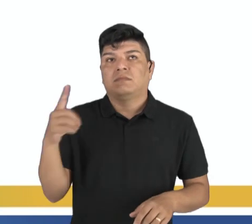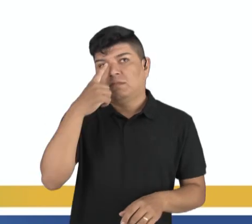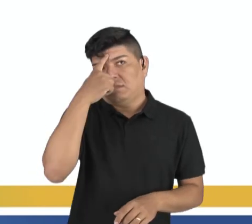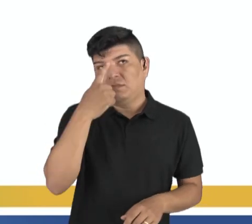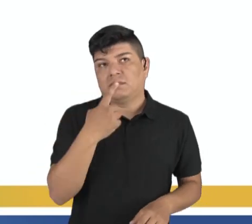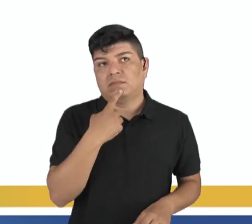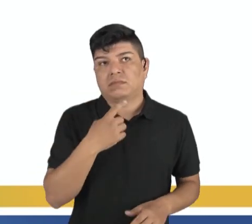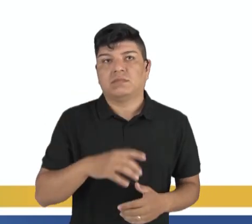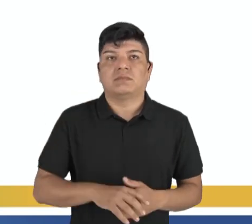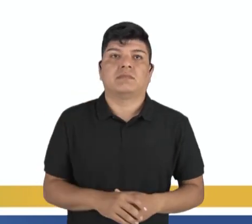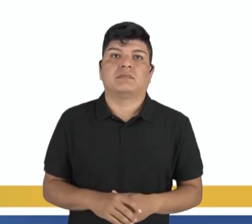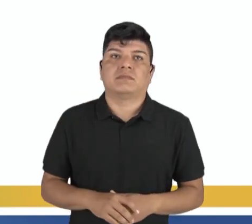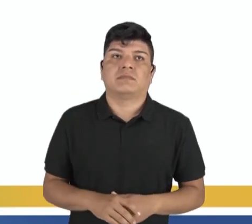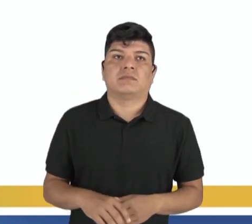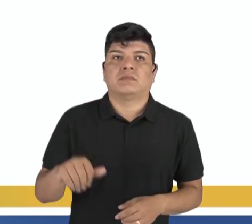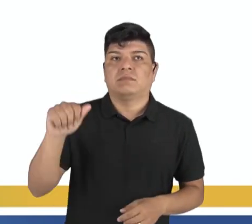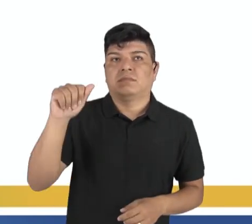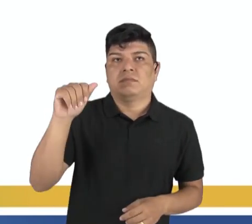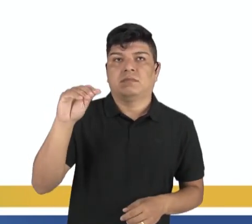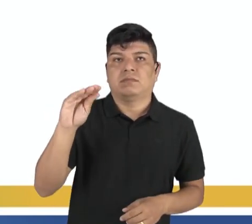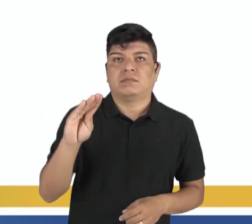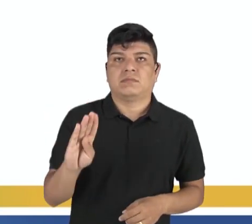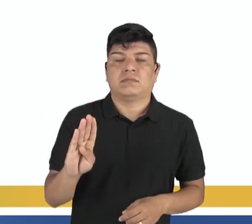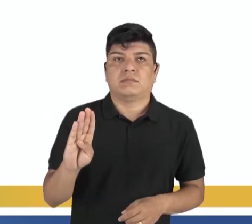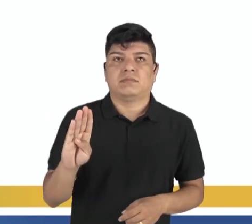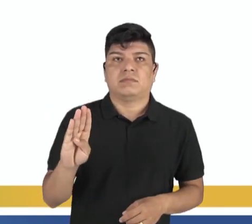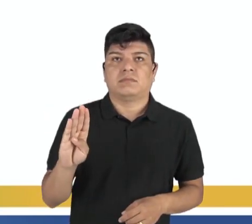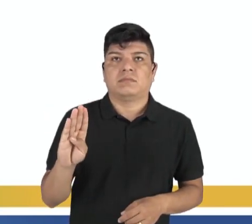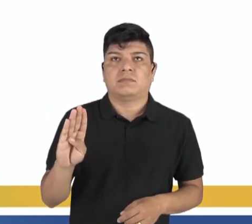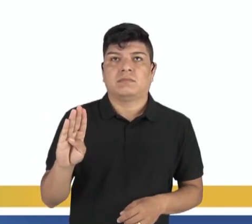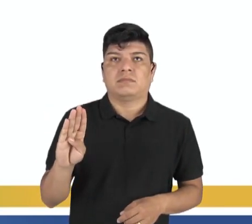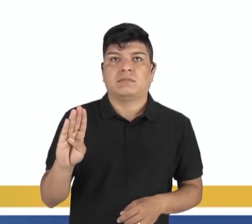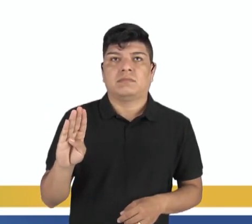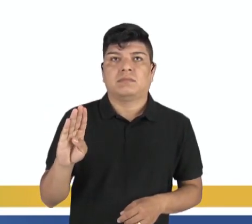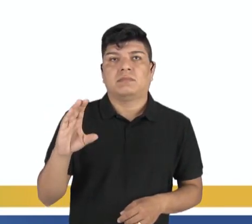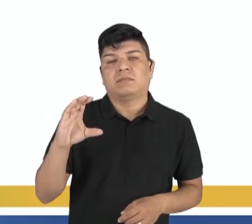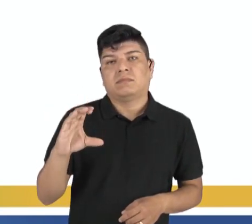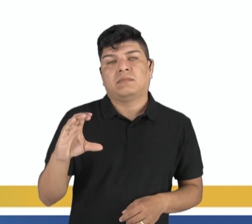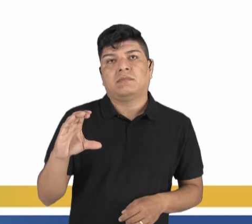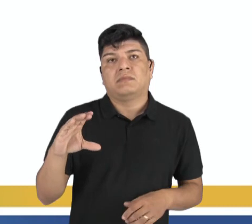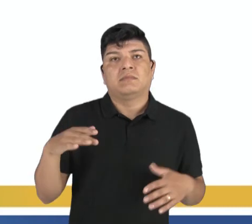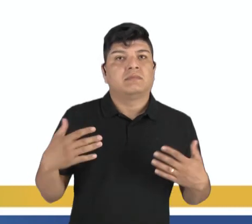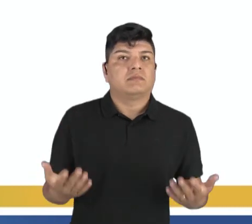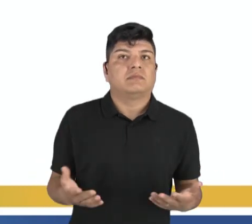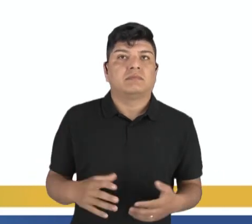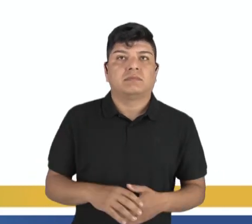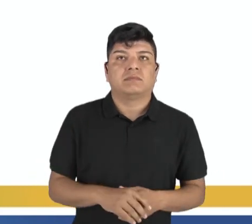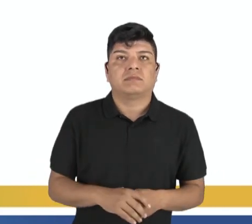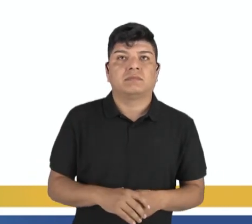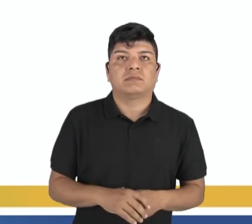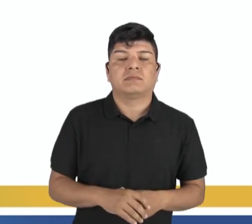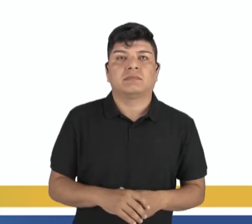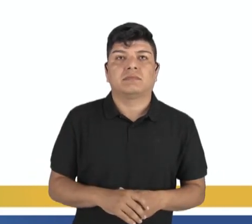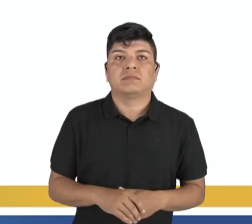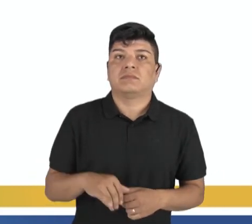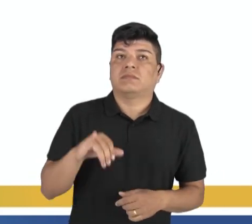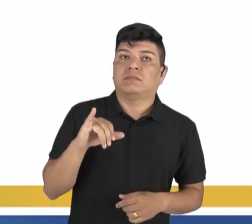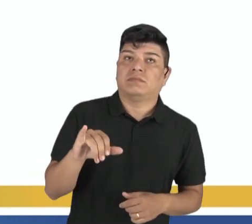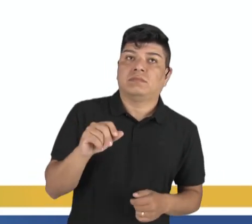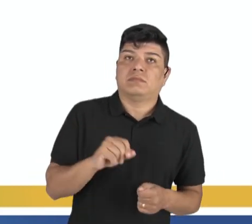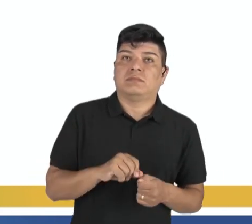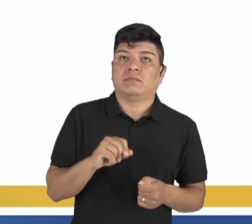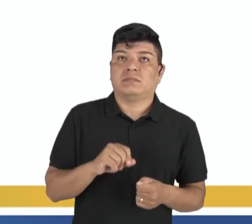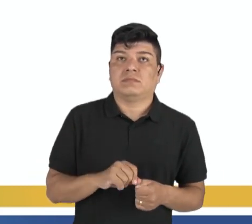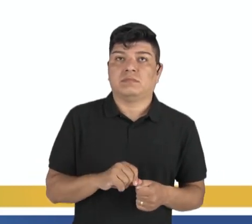letra a letra B ou letras e bom aí eu já tenho que lembrar se